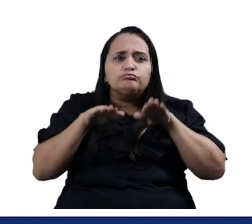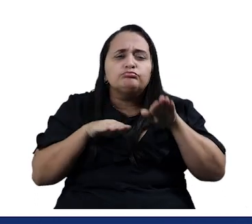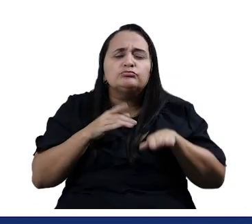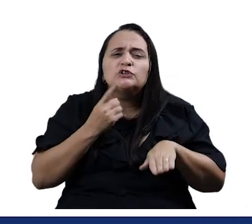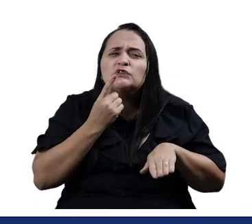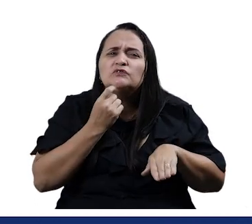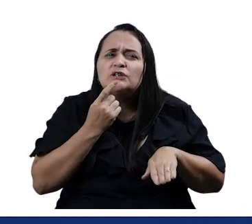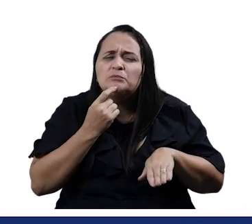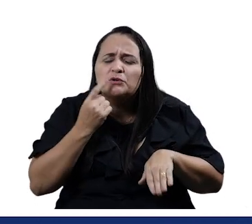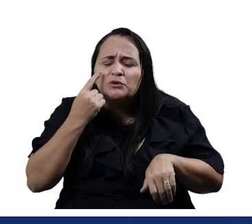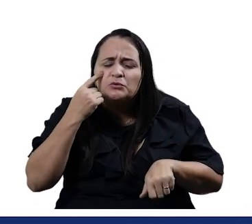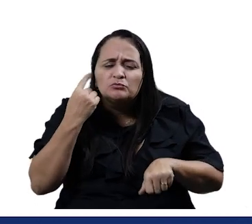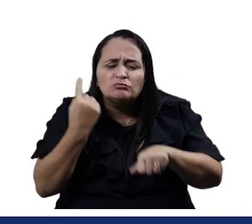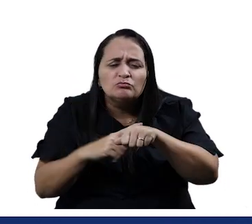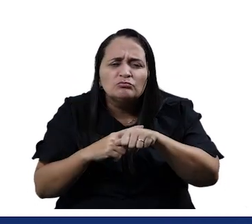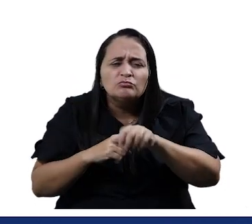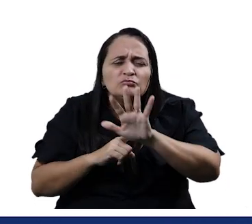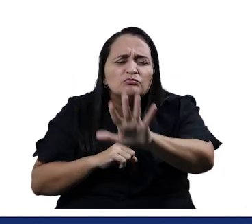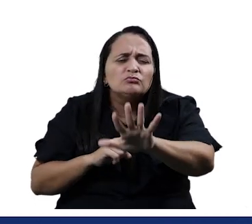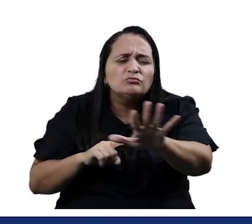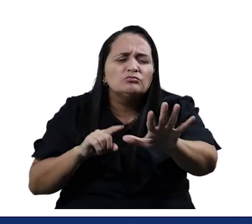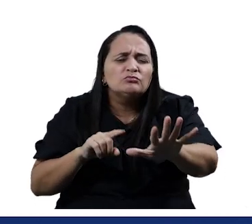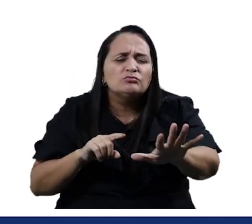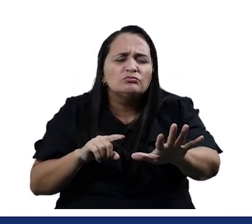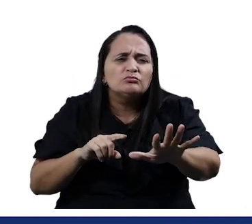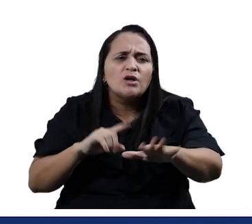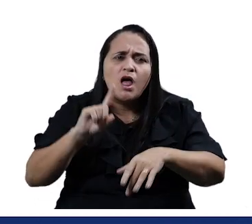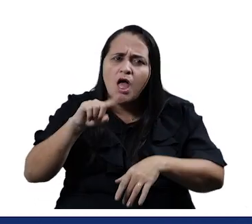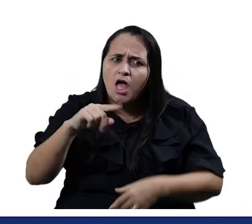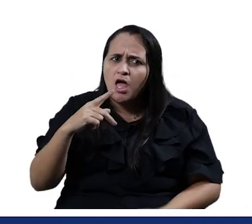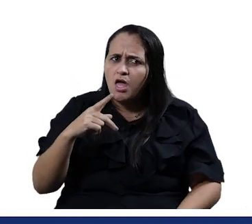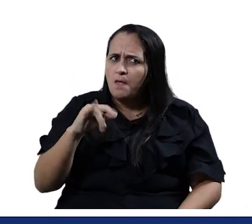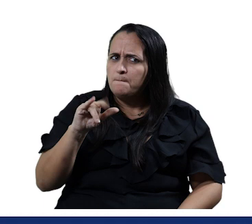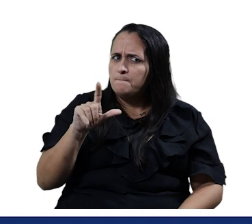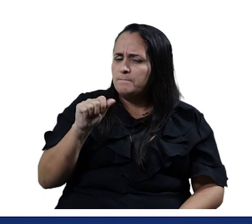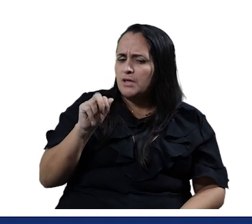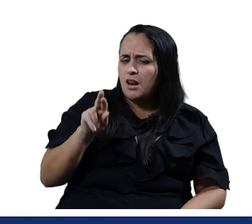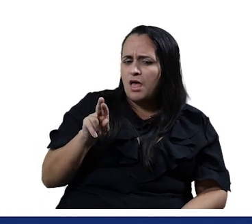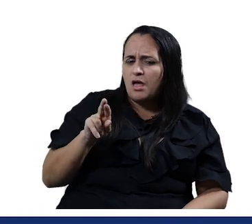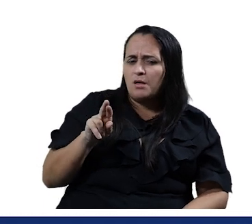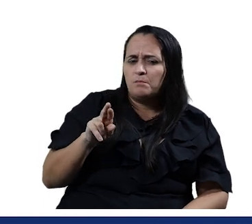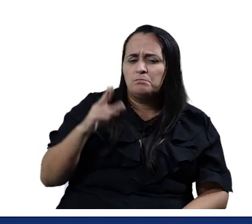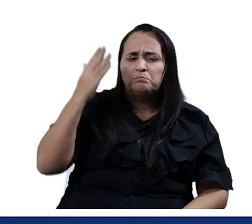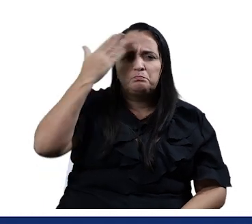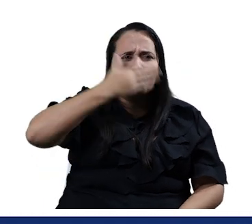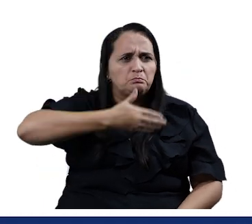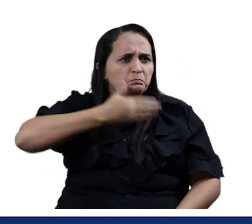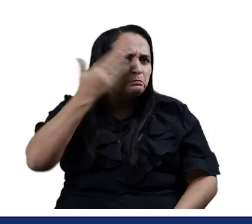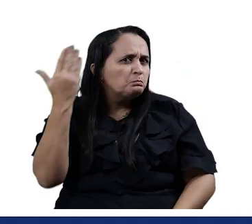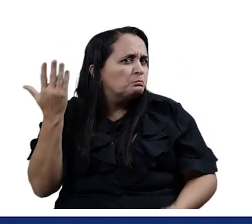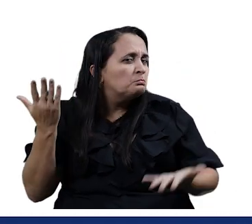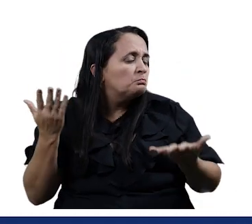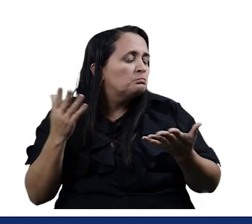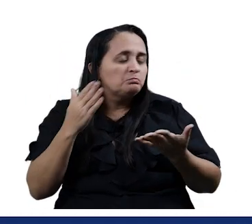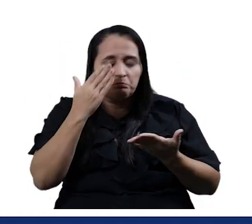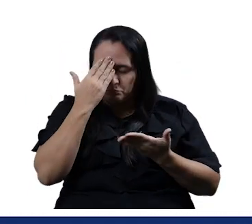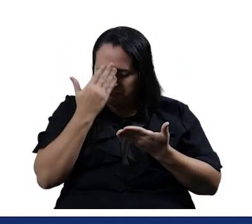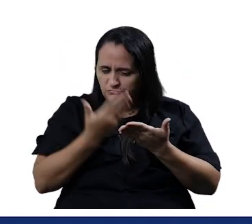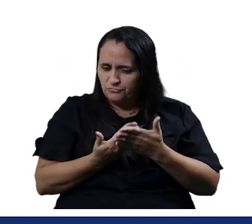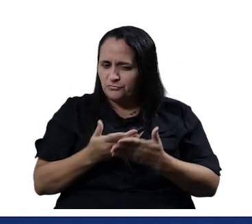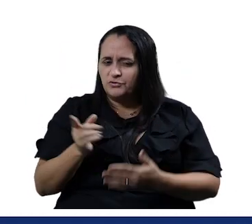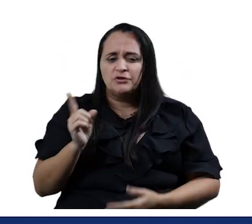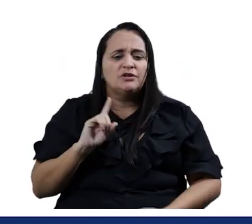o primeiro a ir até lá para verificar. É um pilar, disse ele, e ninguém